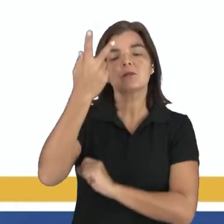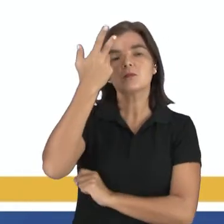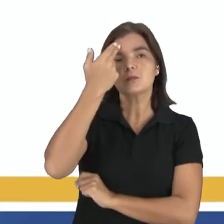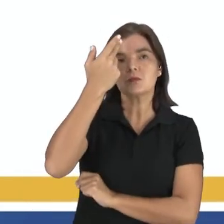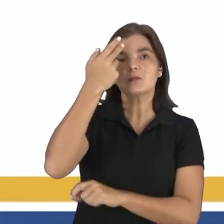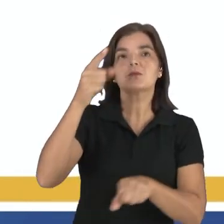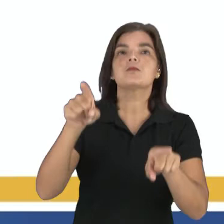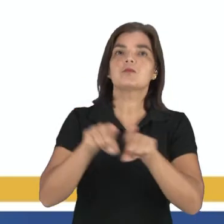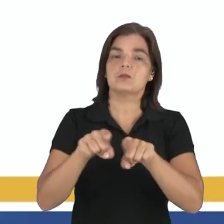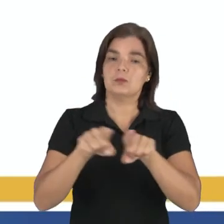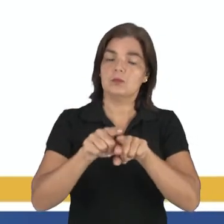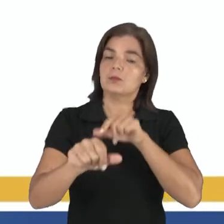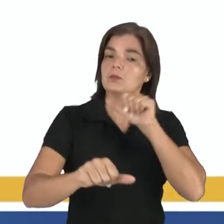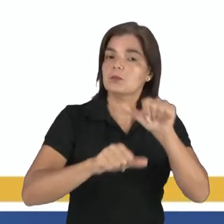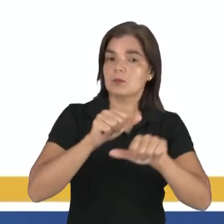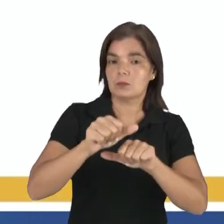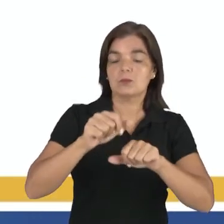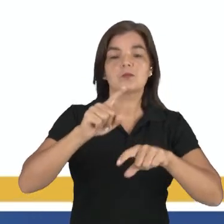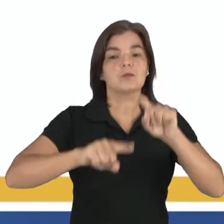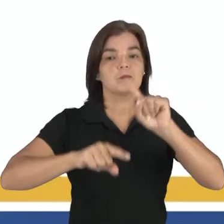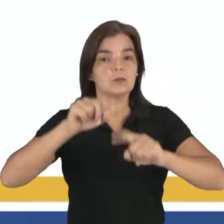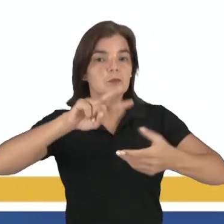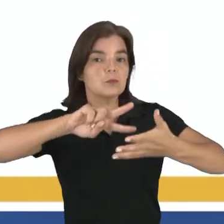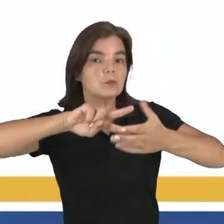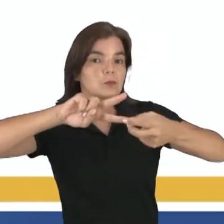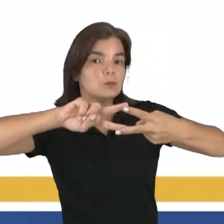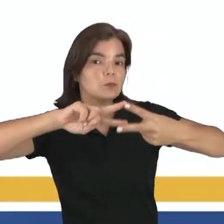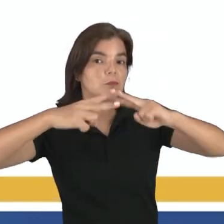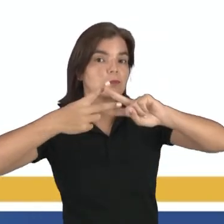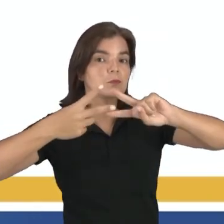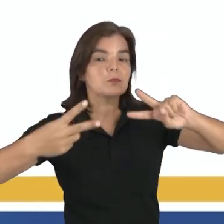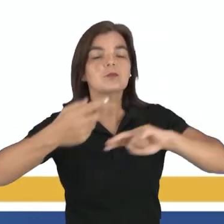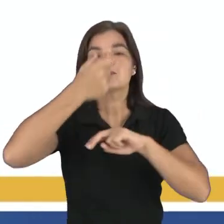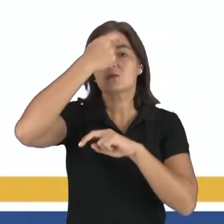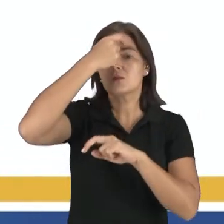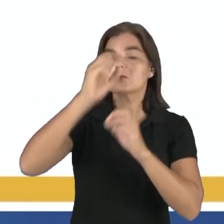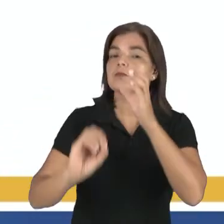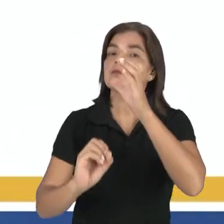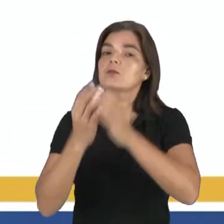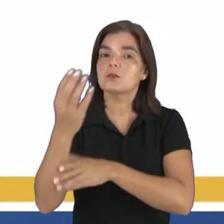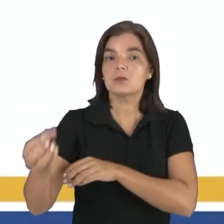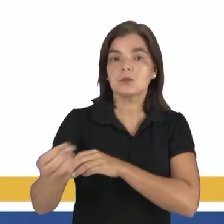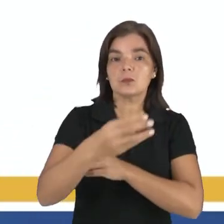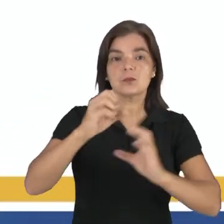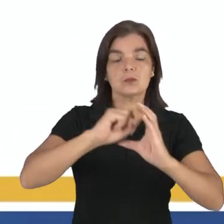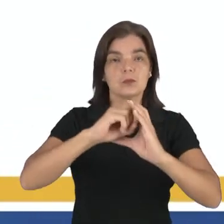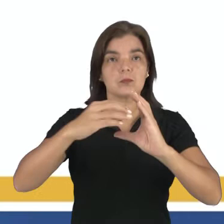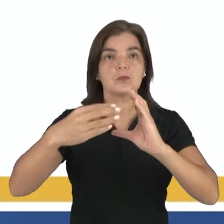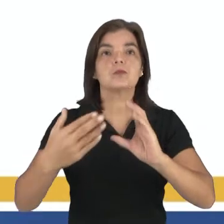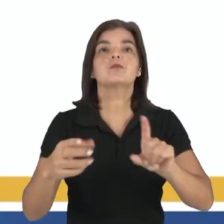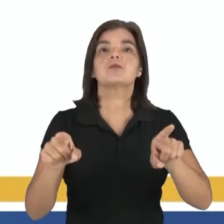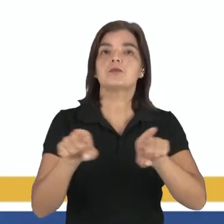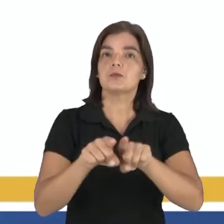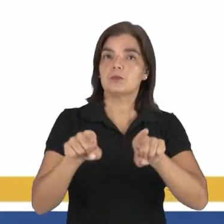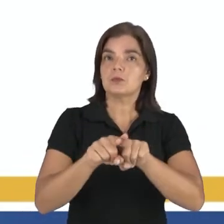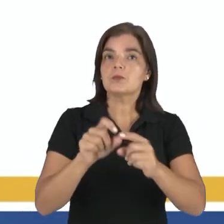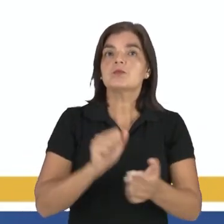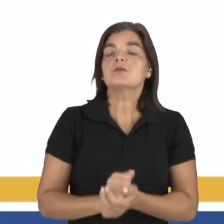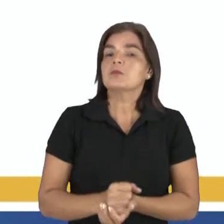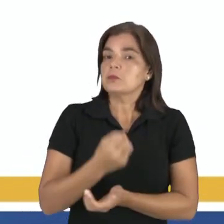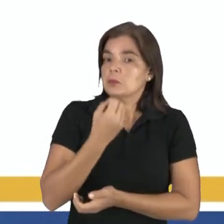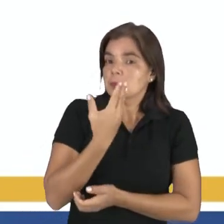natural, né, são alterações no material genético de um organismo, que pode originar uma nova característica. Essa característica pode